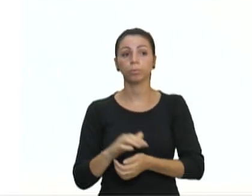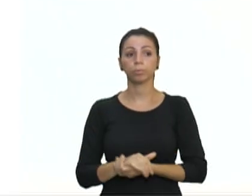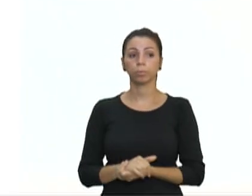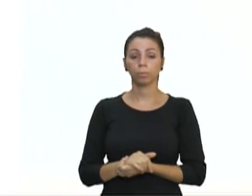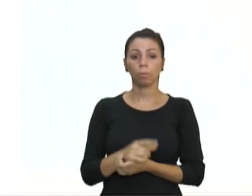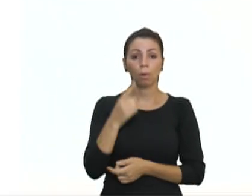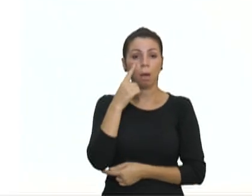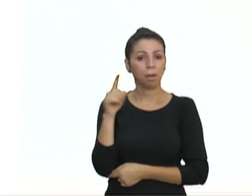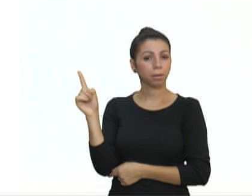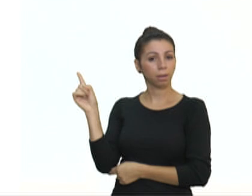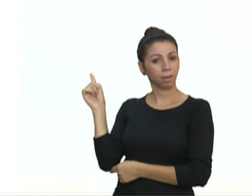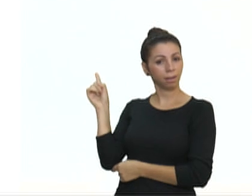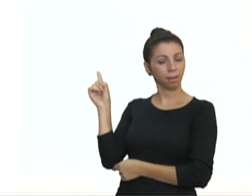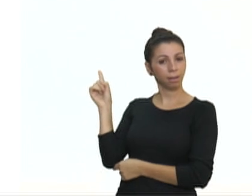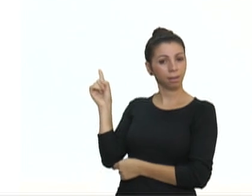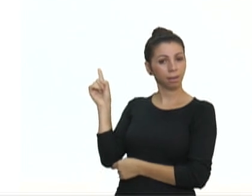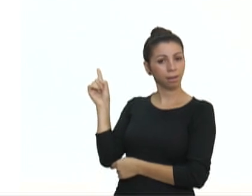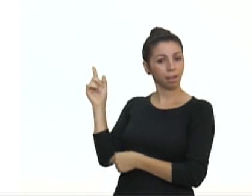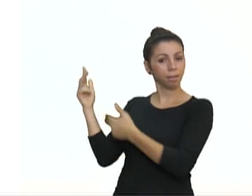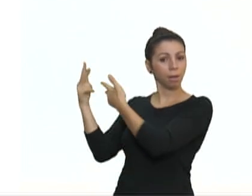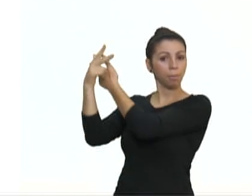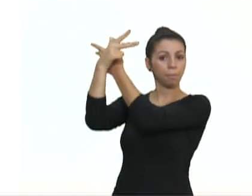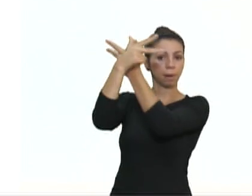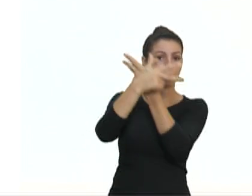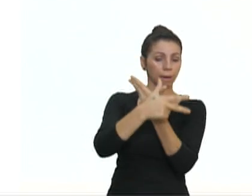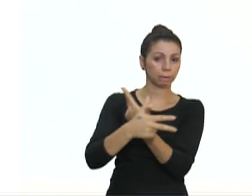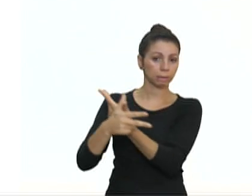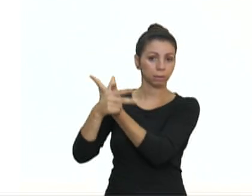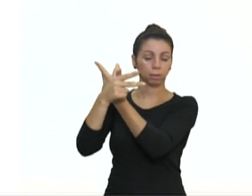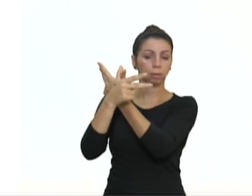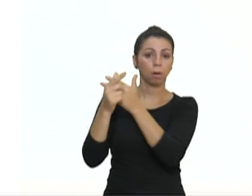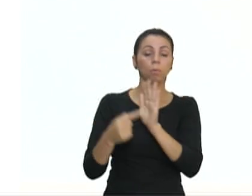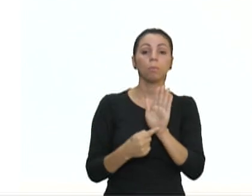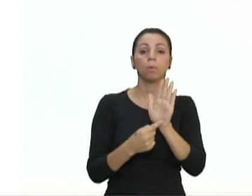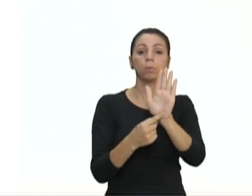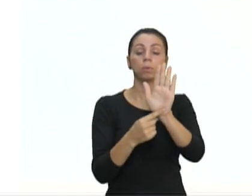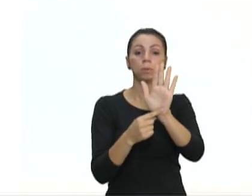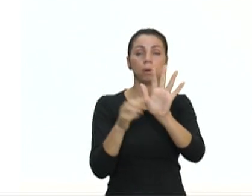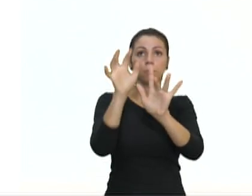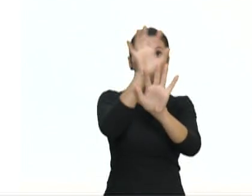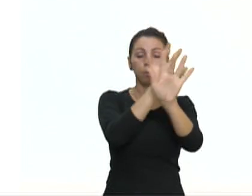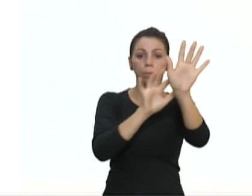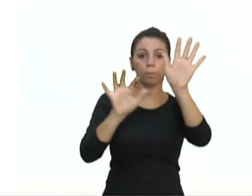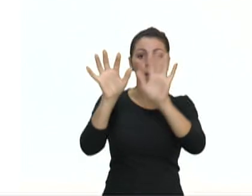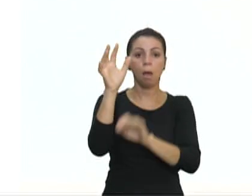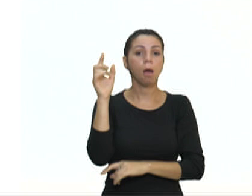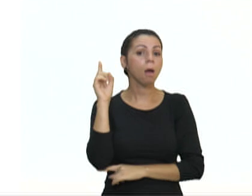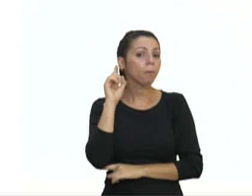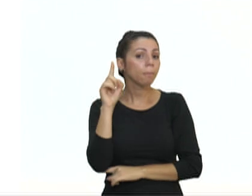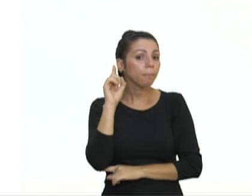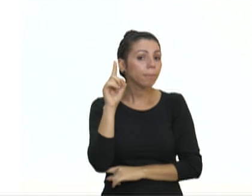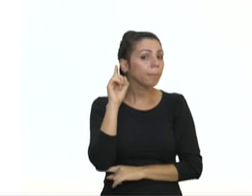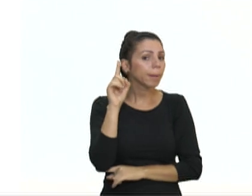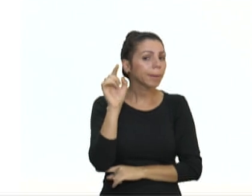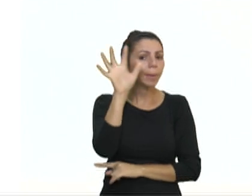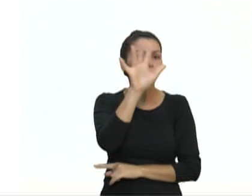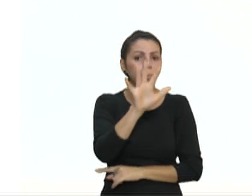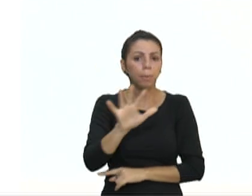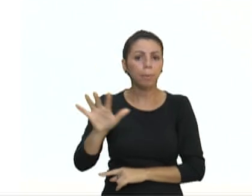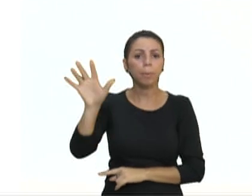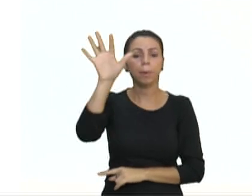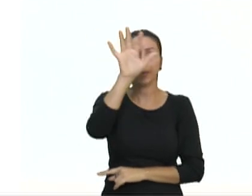Esta é uma imagem de satélite, mostrando então essas manchas brancas que a gente vê, são essas